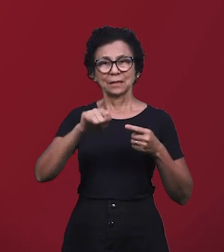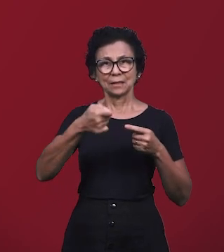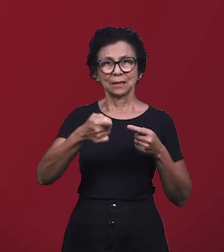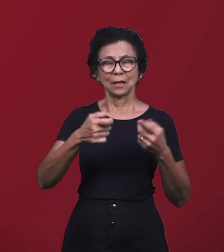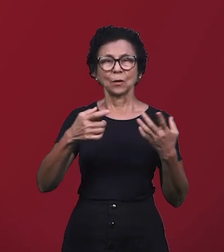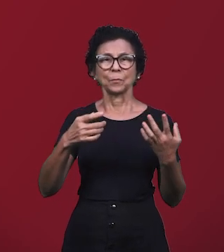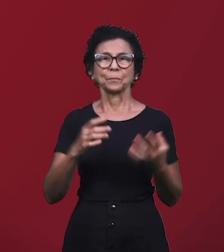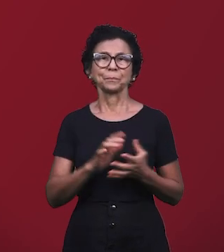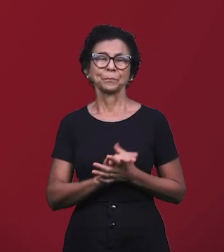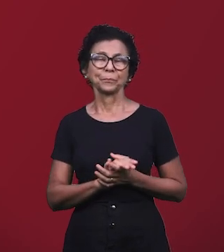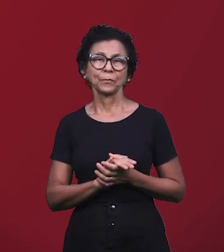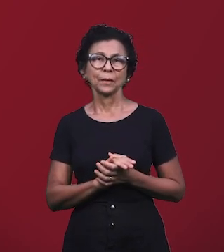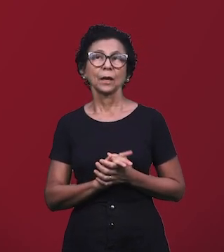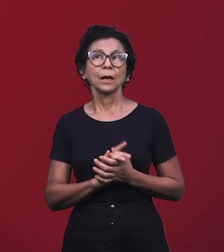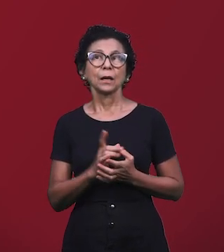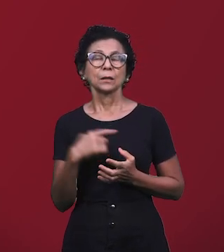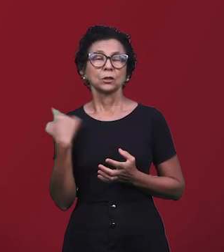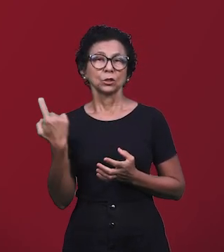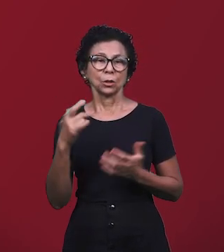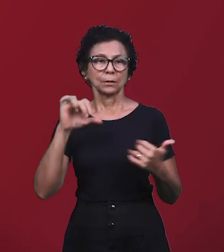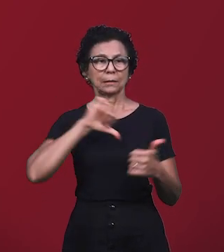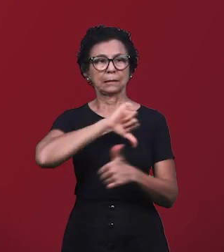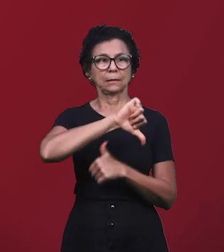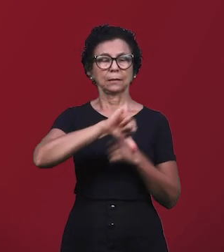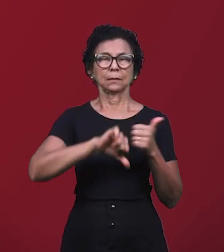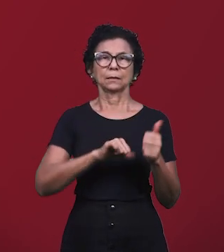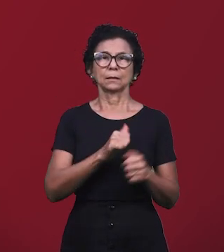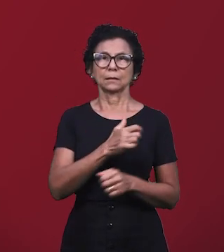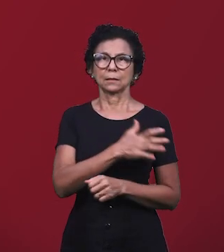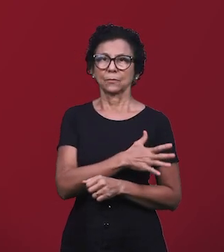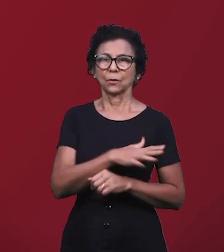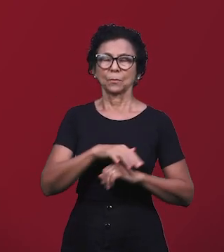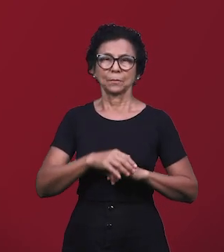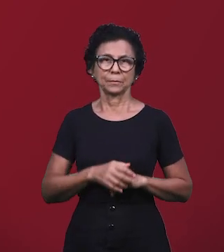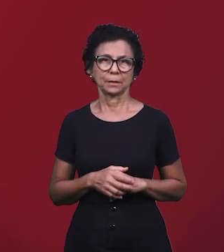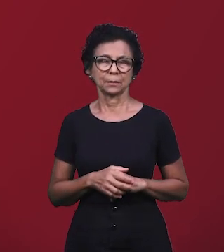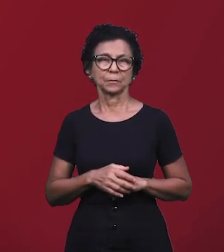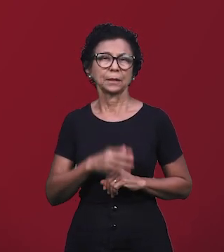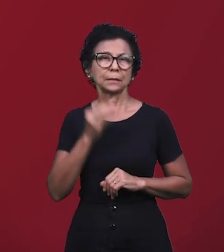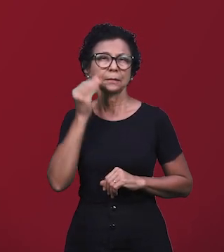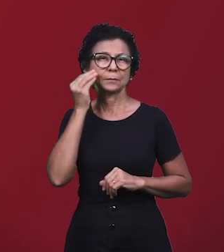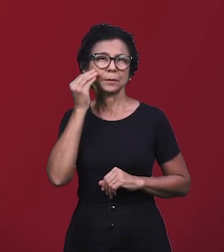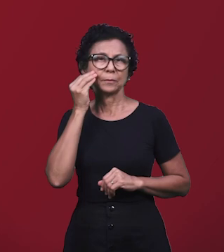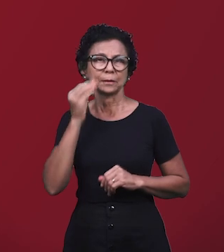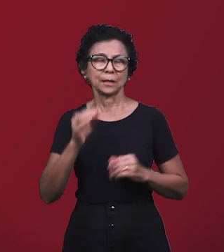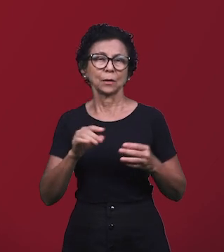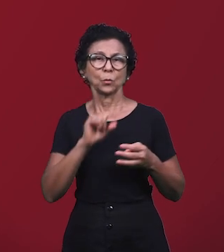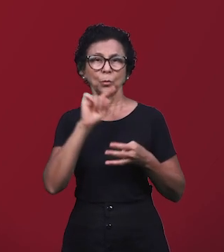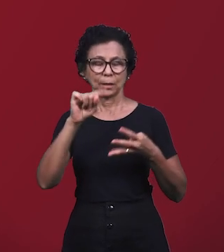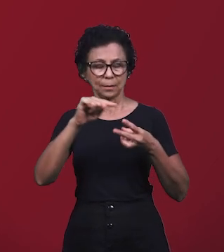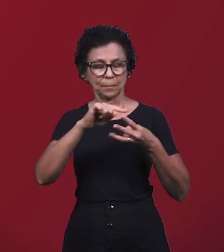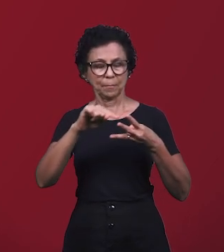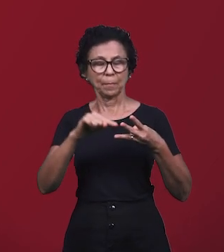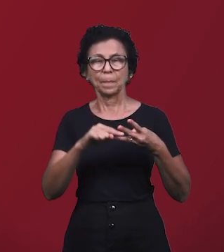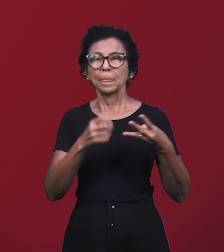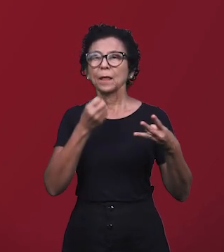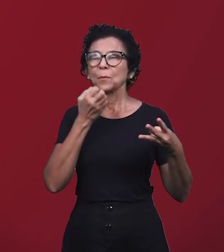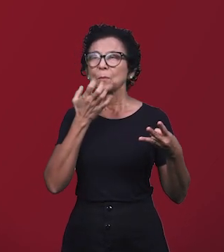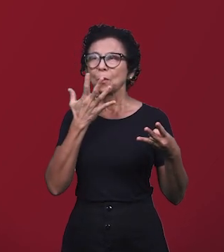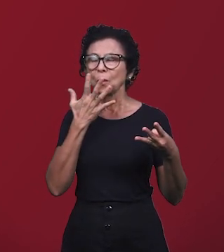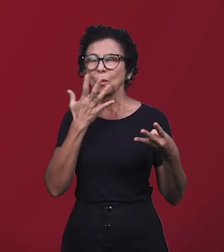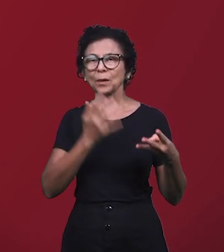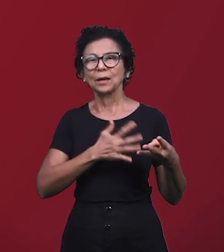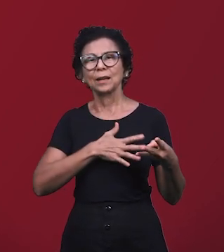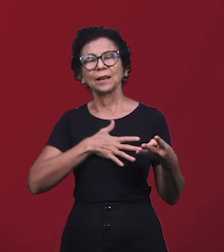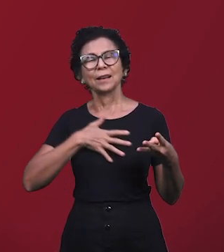para conhecermos, para experimentarmos qual seja boa, agradável